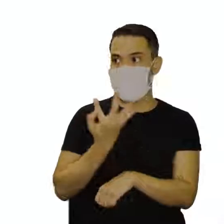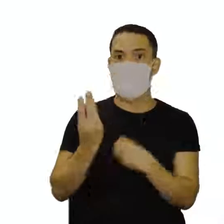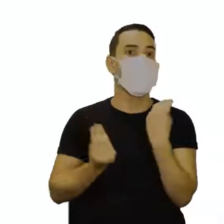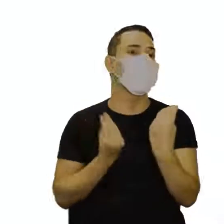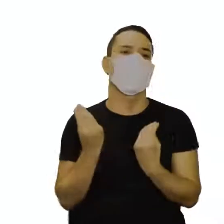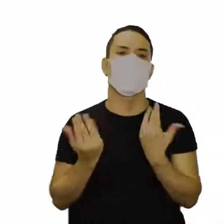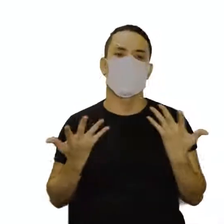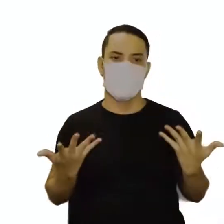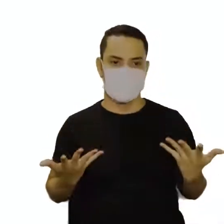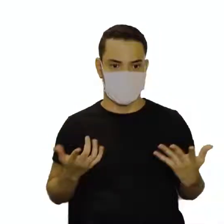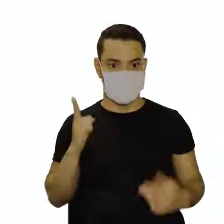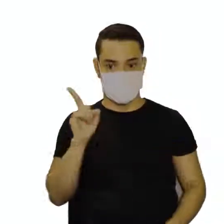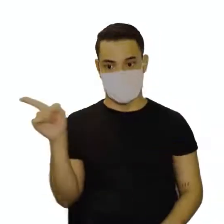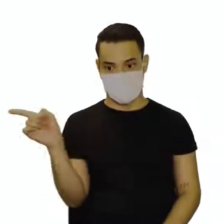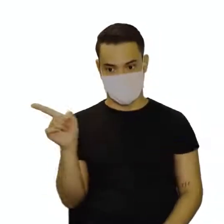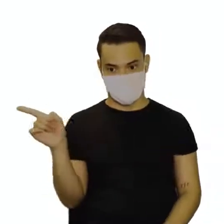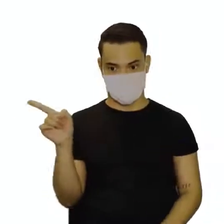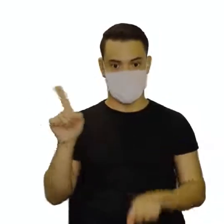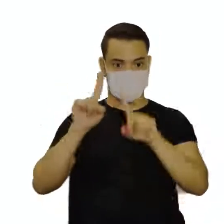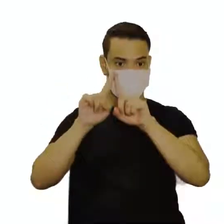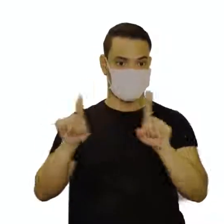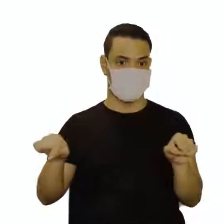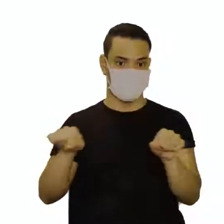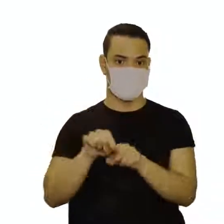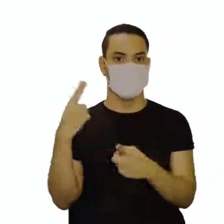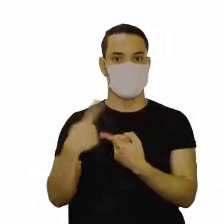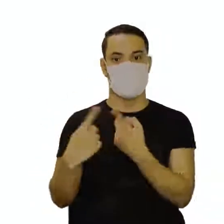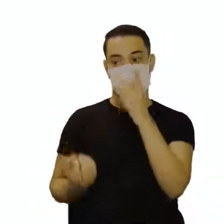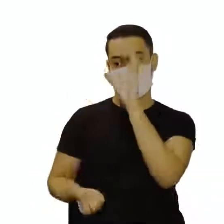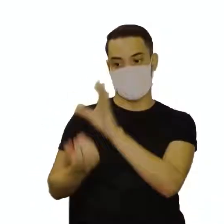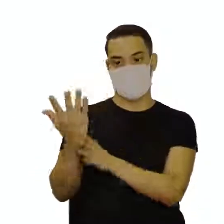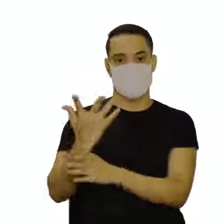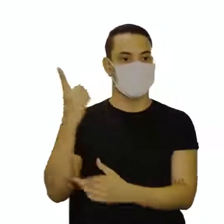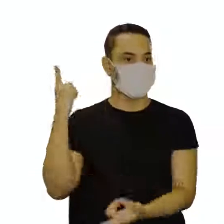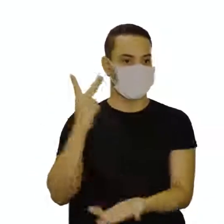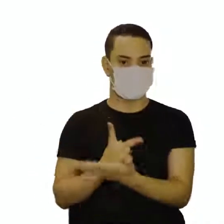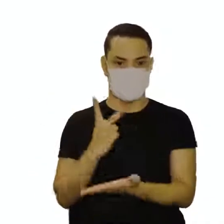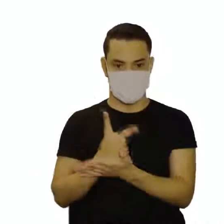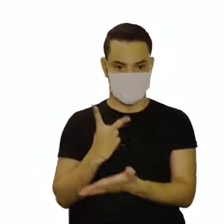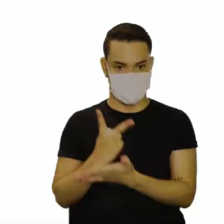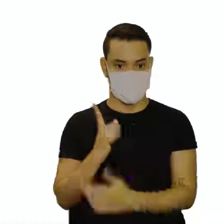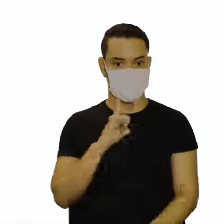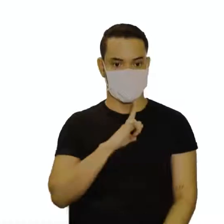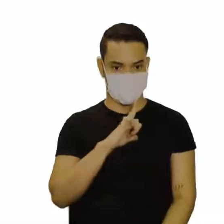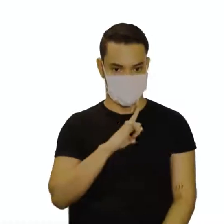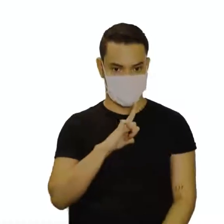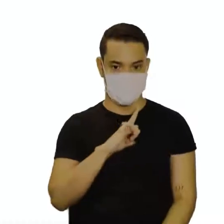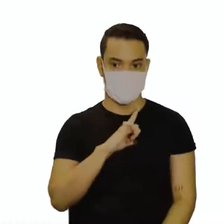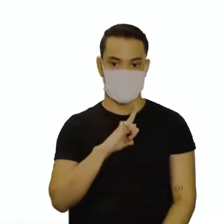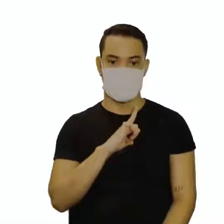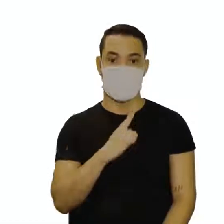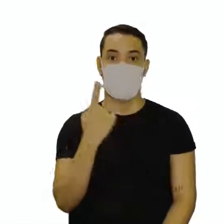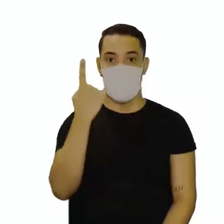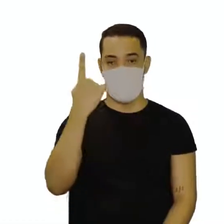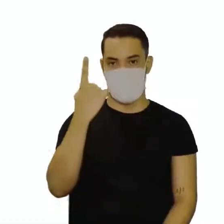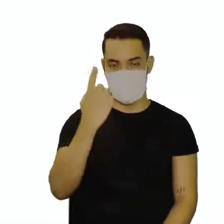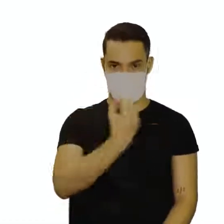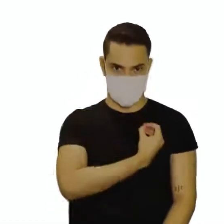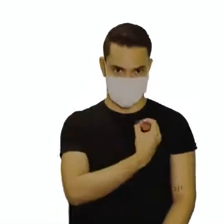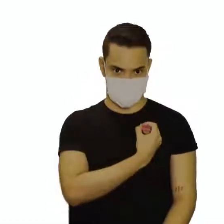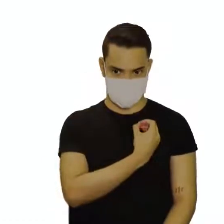que fica. Esse triângulo, por que ele aparece? Toda vez que eu tenho, deixa eu só apagar aqui, toda vez que eu tenho um